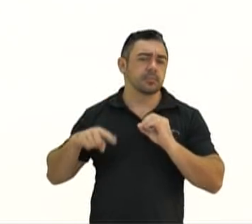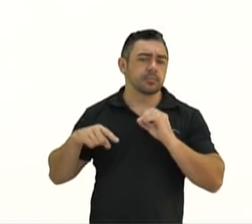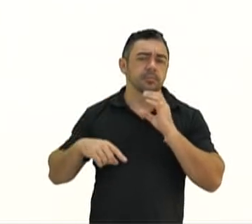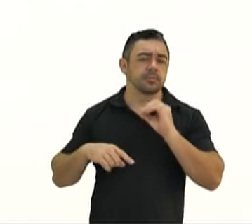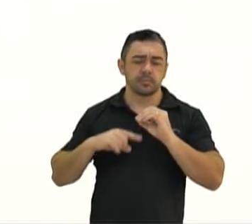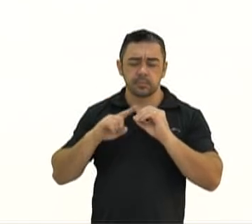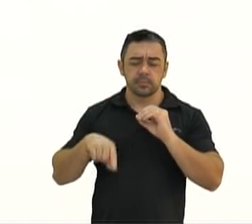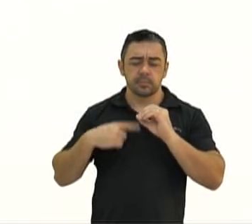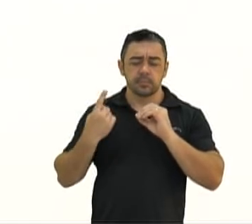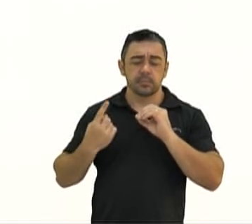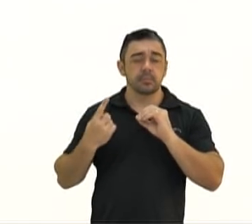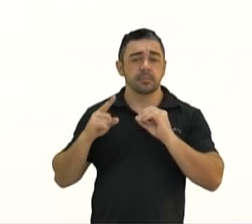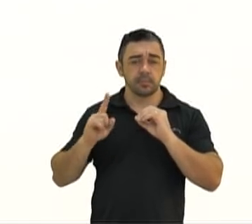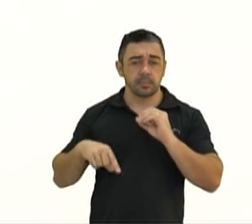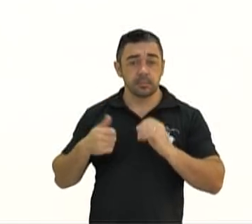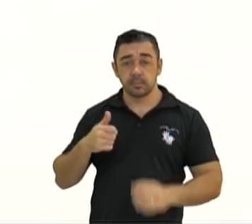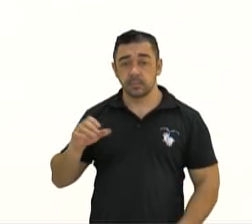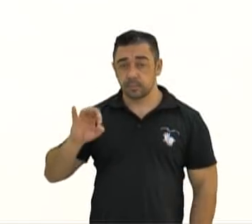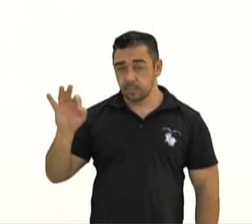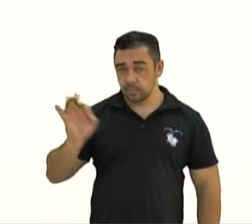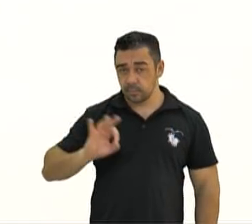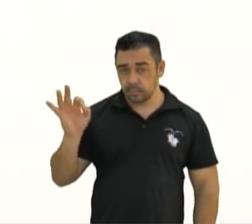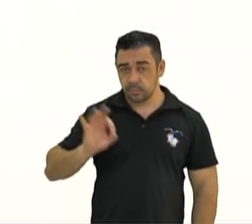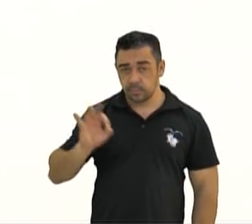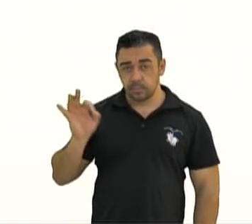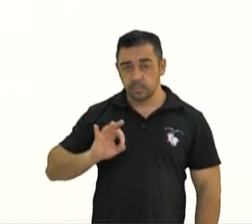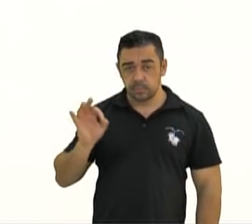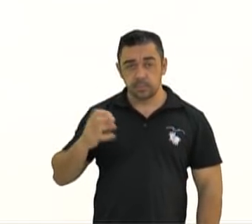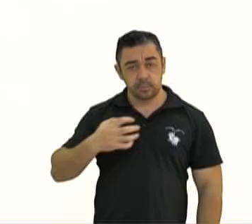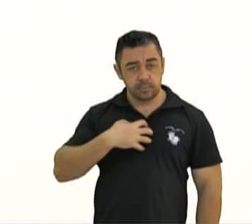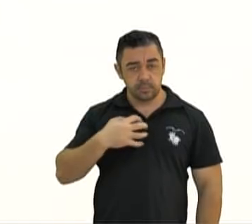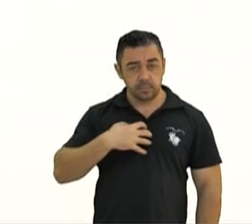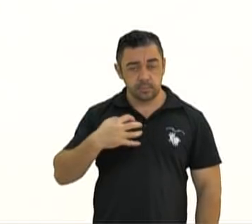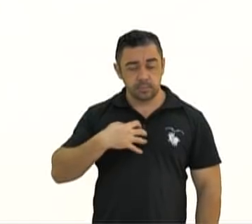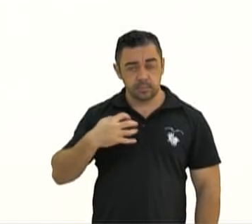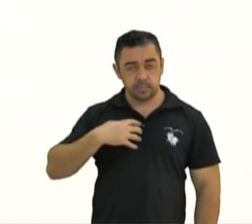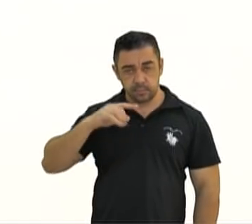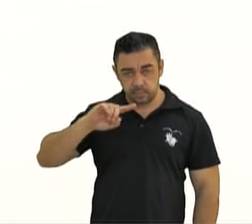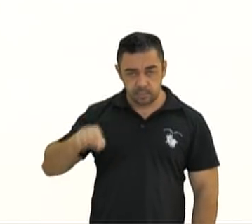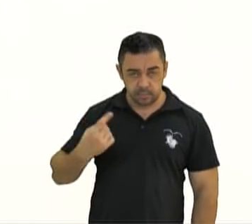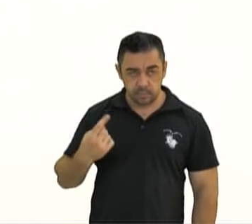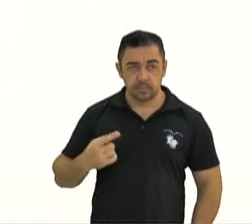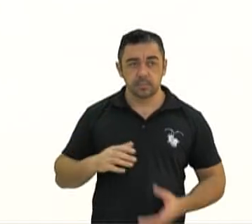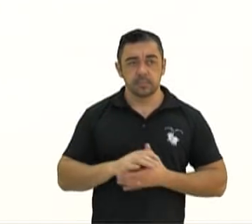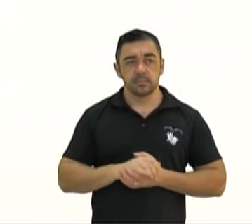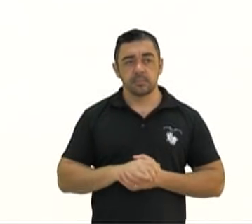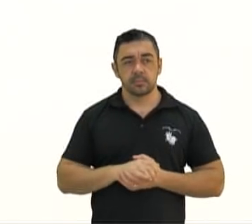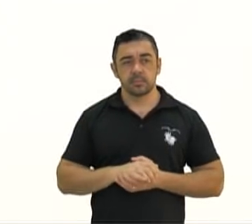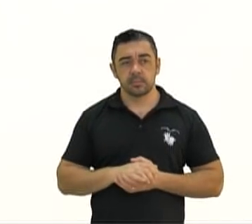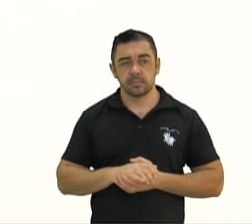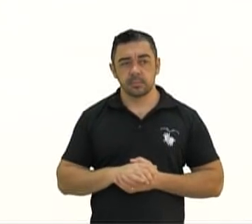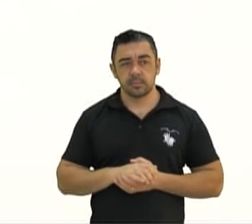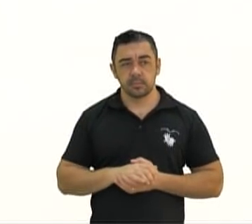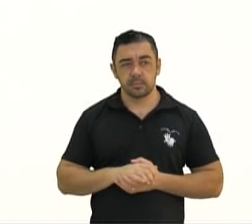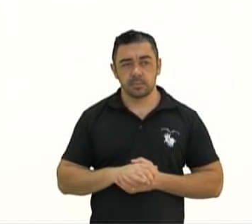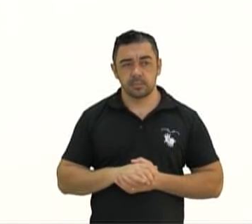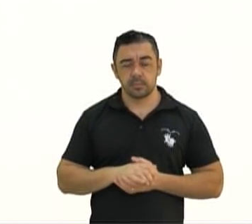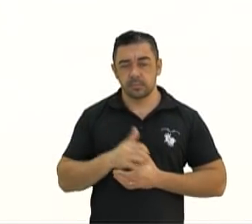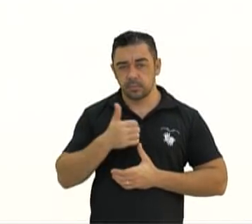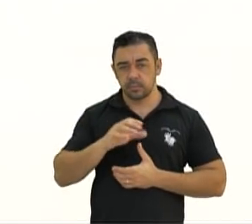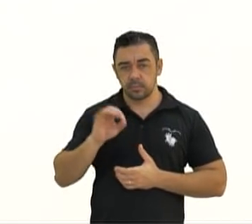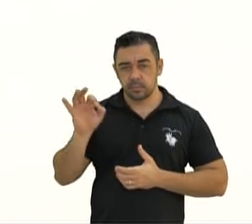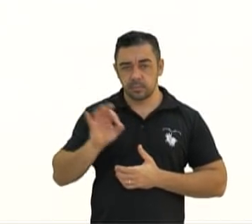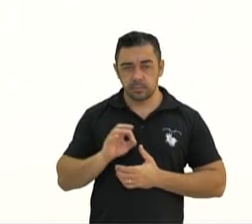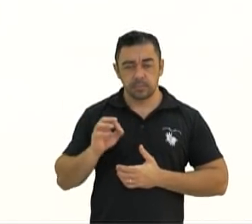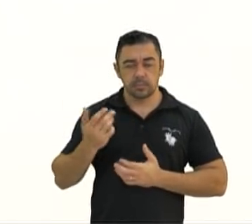esse 0,1? É o 10% em forma de número decimal. Olha só, lembra que